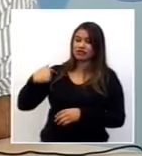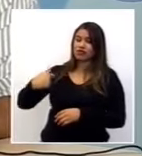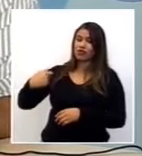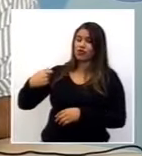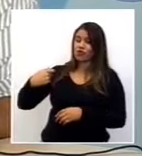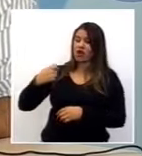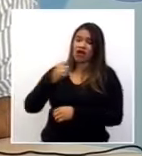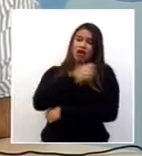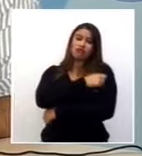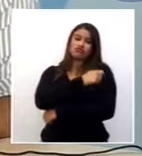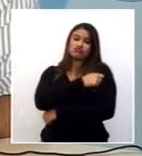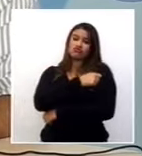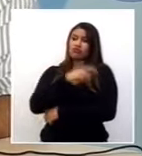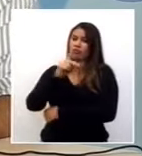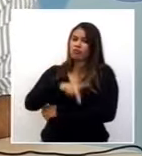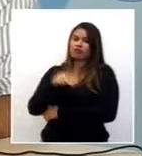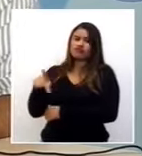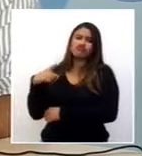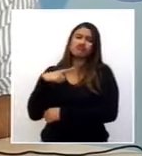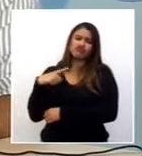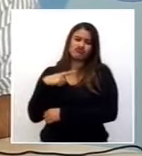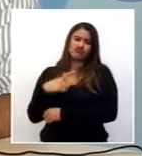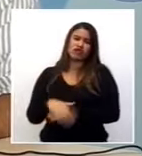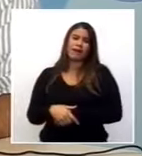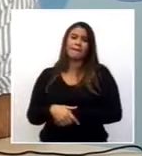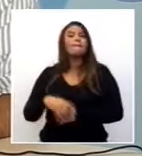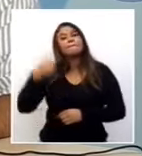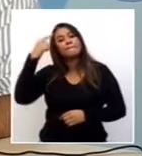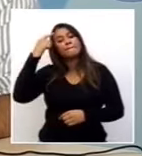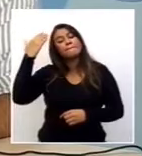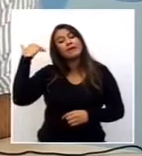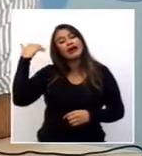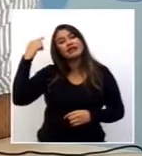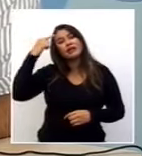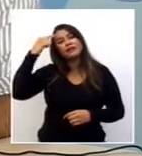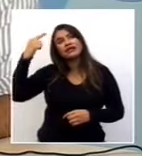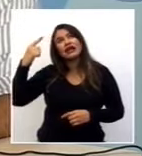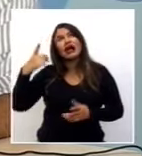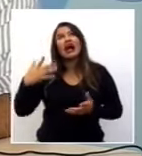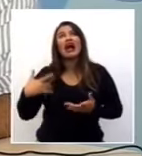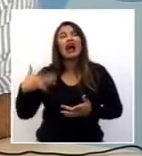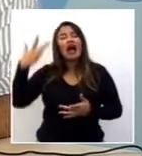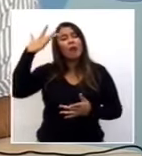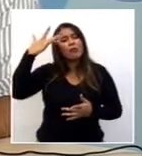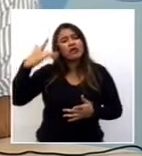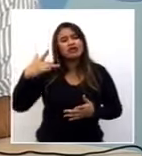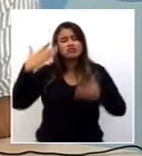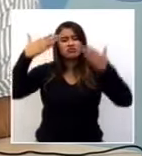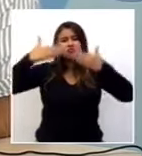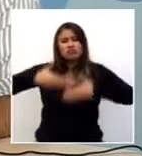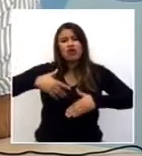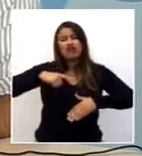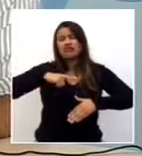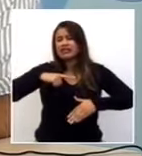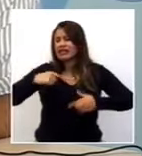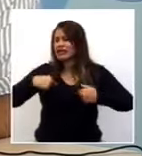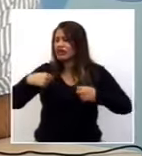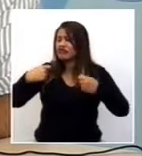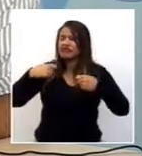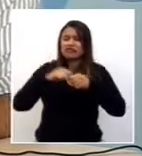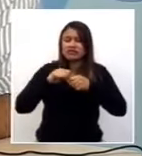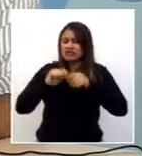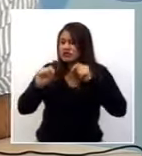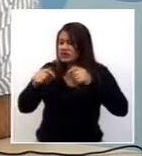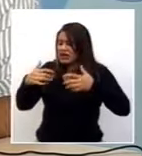Mas antigamente tinha aquele viés, né? Ah, e agora? Amanhã tem prova, o que eu vou fazer? E aquele temor da gente